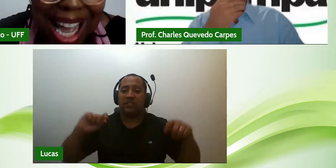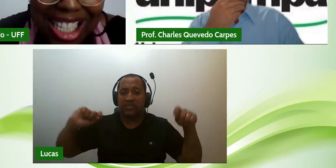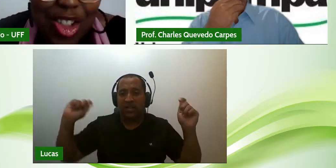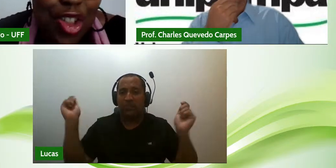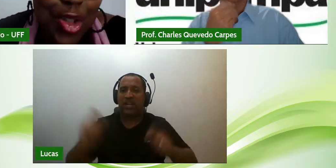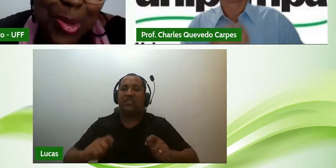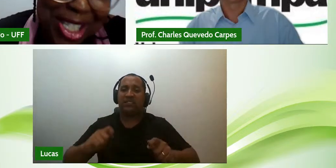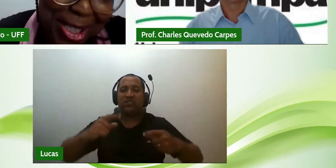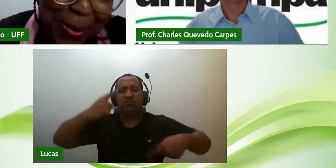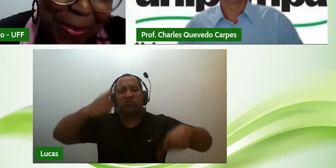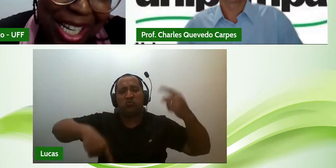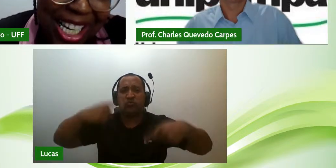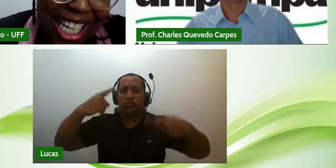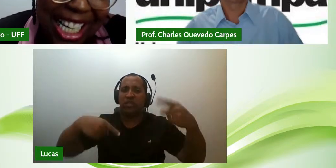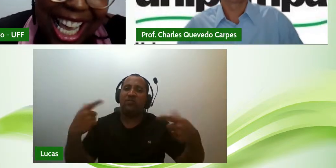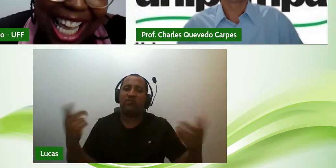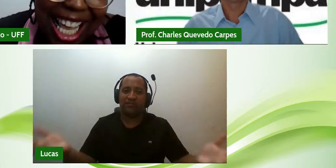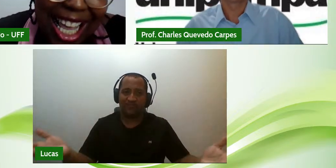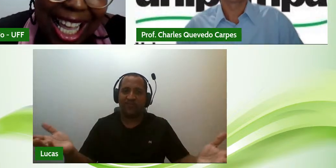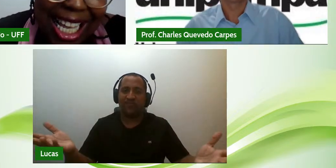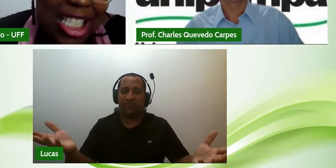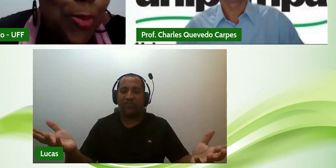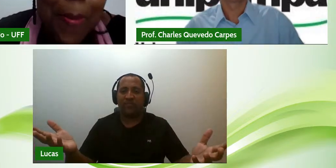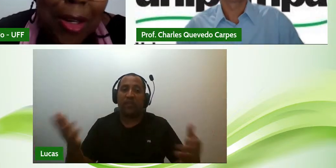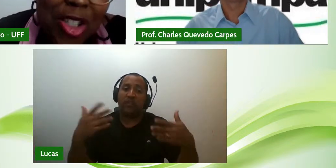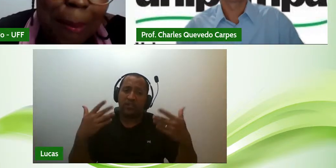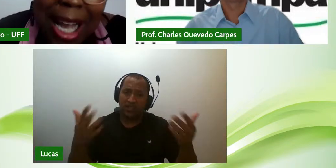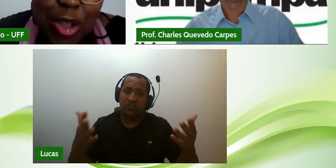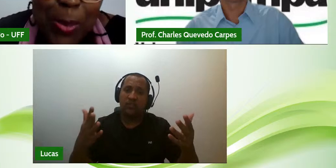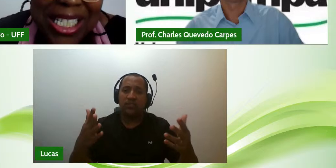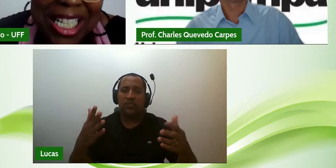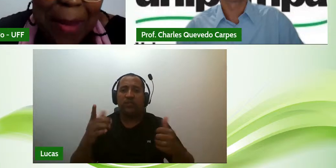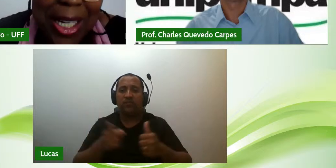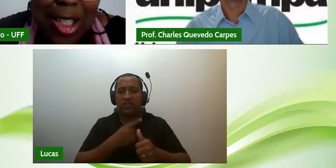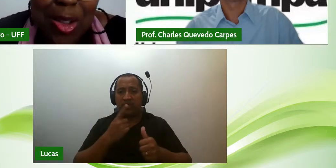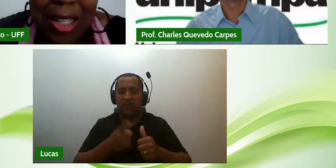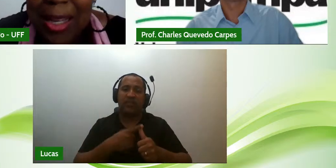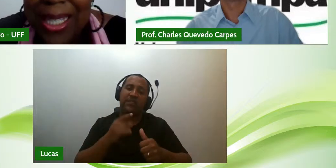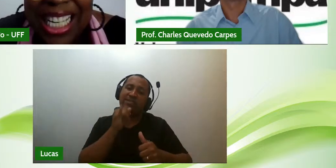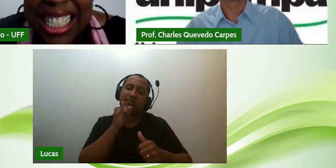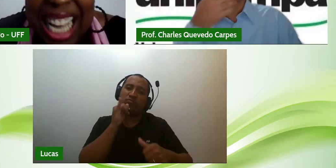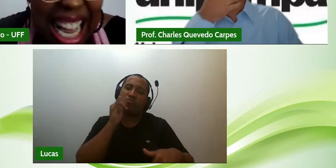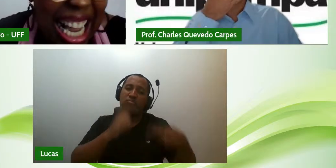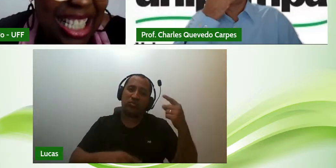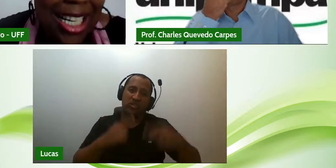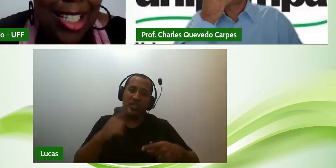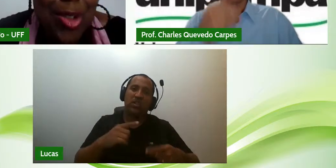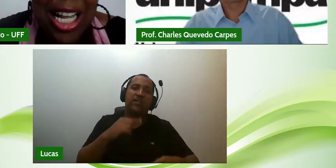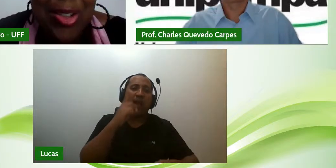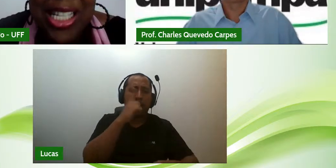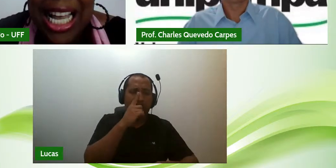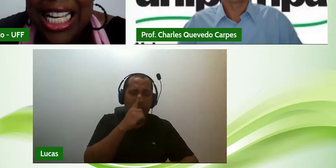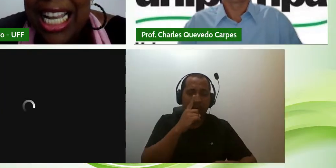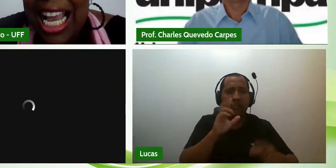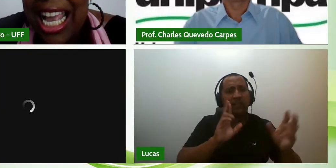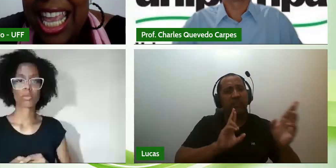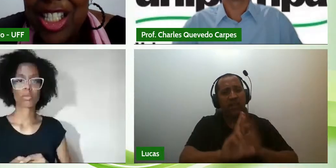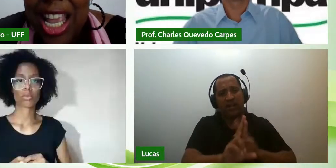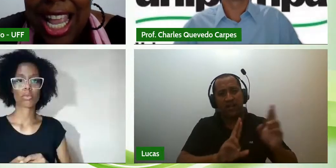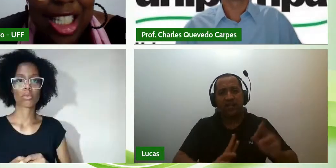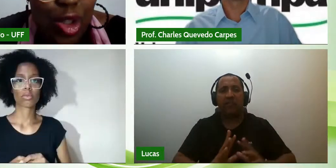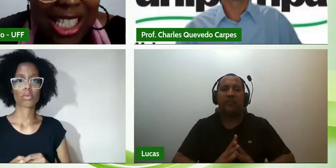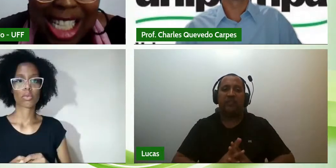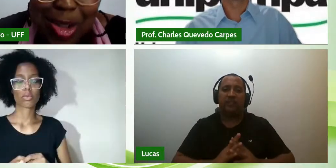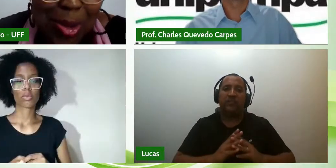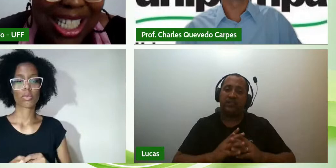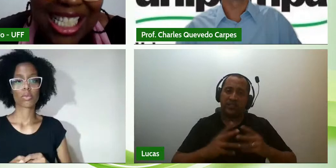de debate, de discussão. Esses primeiros debates, por exemplo, relacionados à maternidade, relacionados